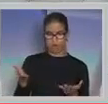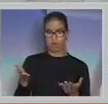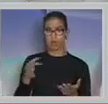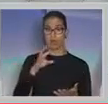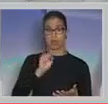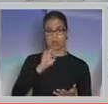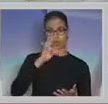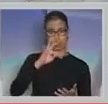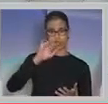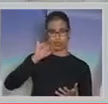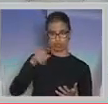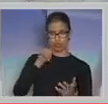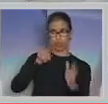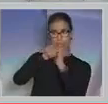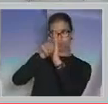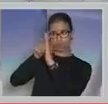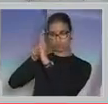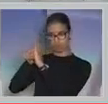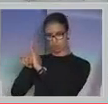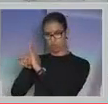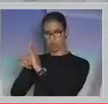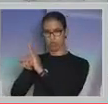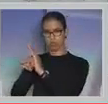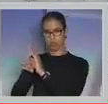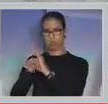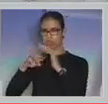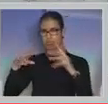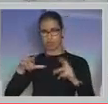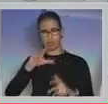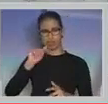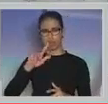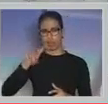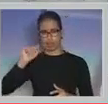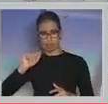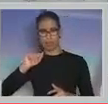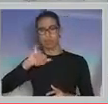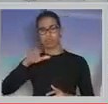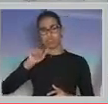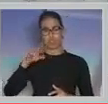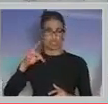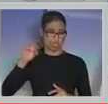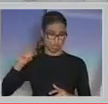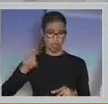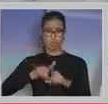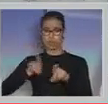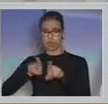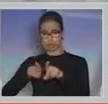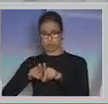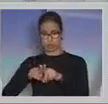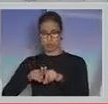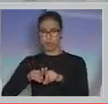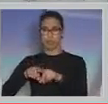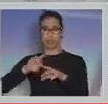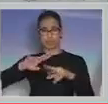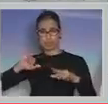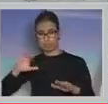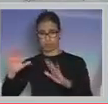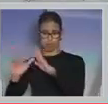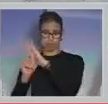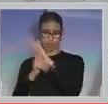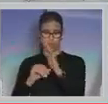STJ no escândalo a jato no escândalo da Odebrecht está envolvido recebeu milhões